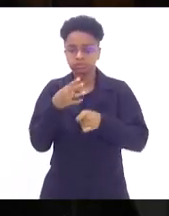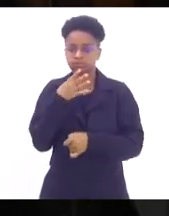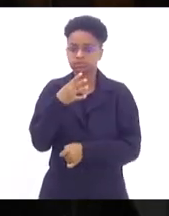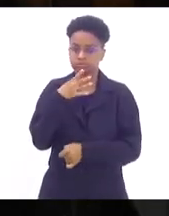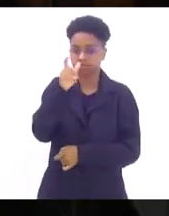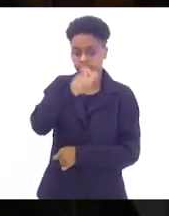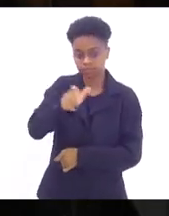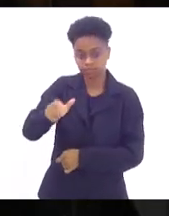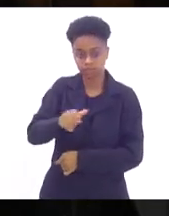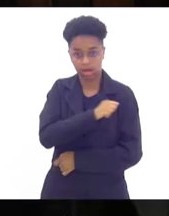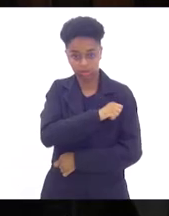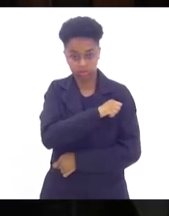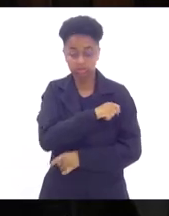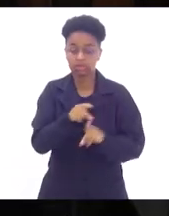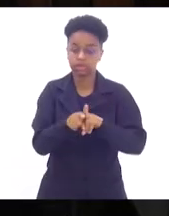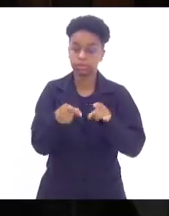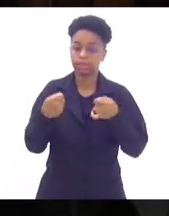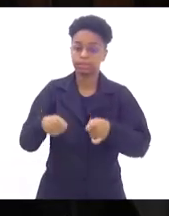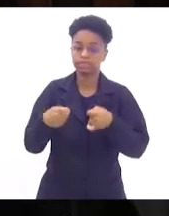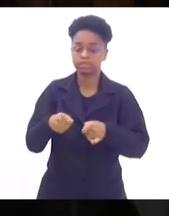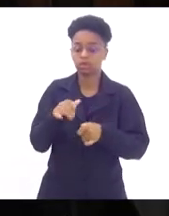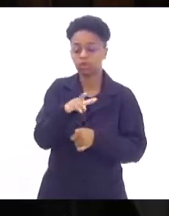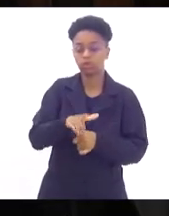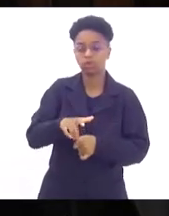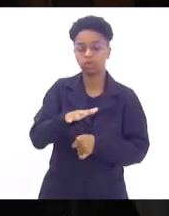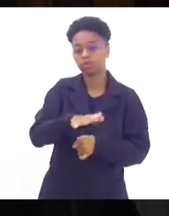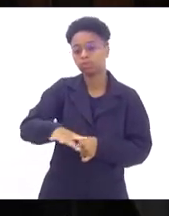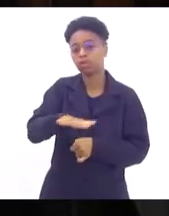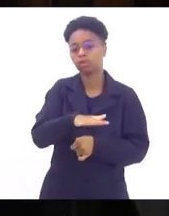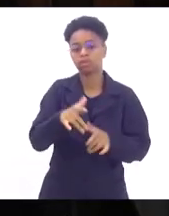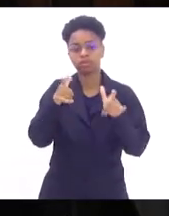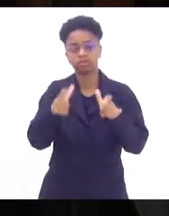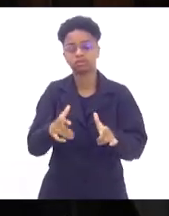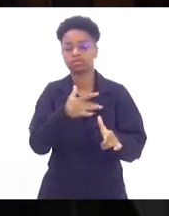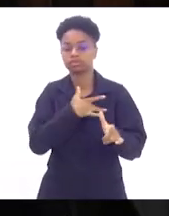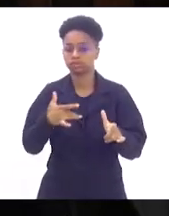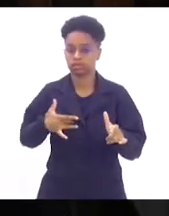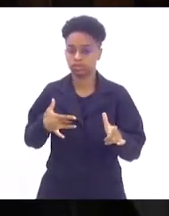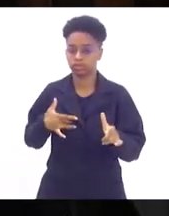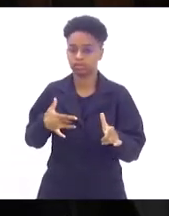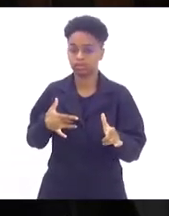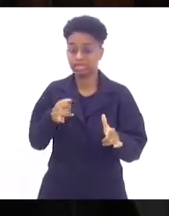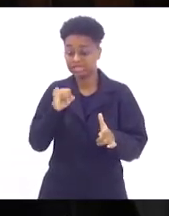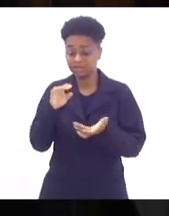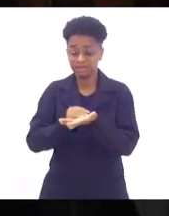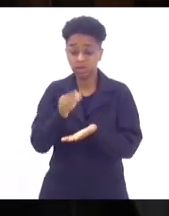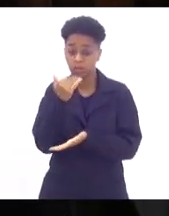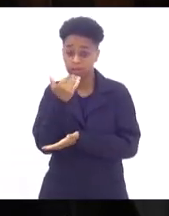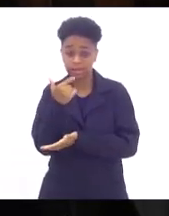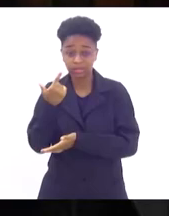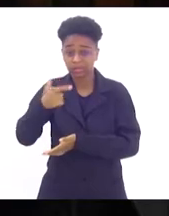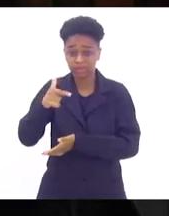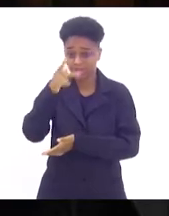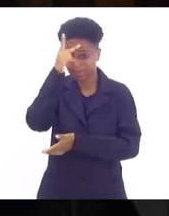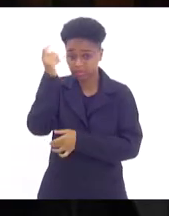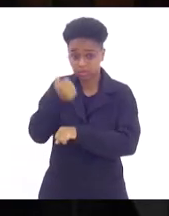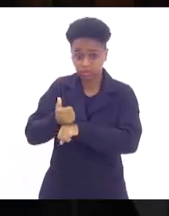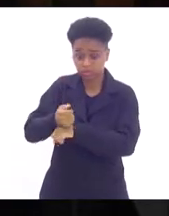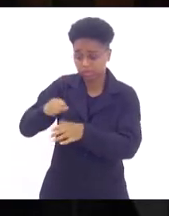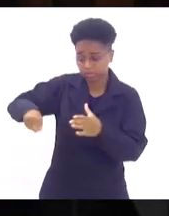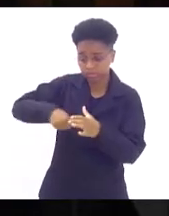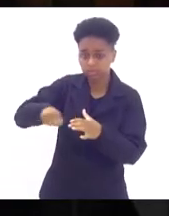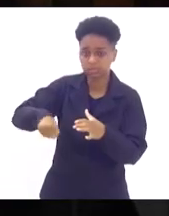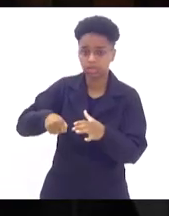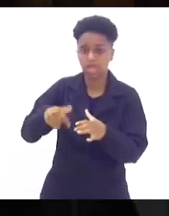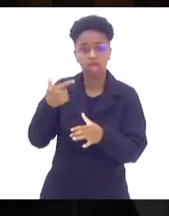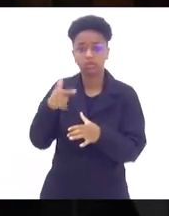que tem que saber ser um ambiente saudável faltando comida porque não tem cozinheira não